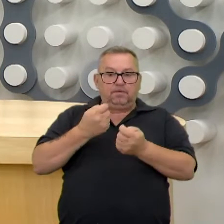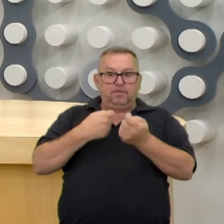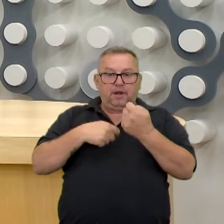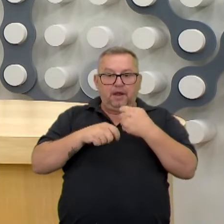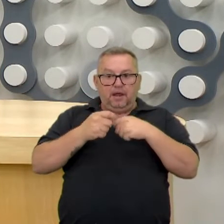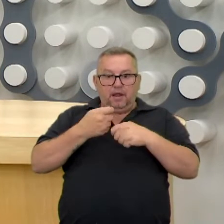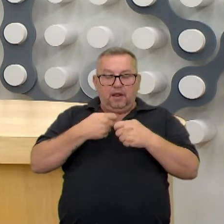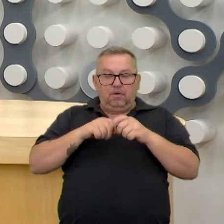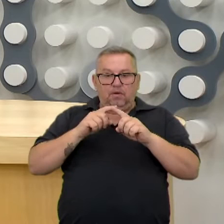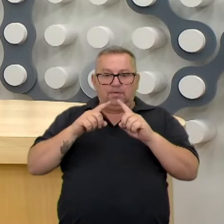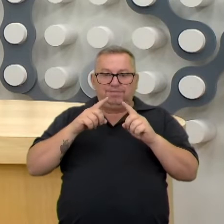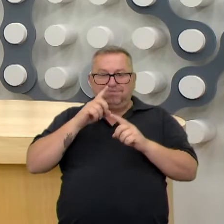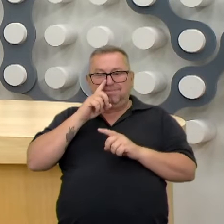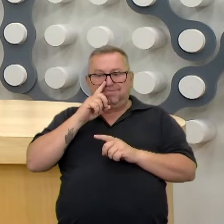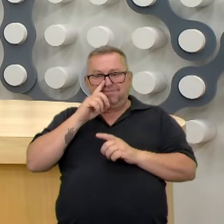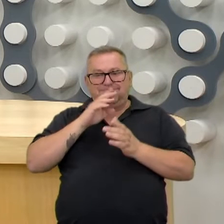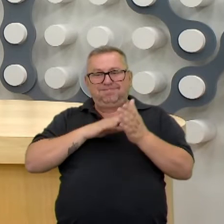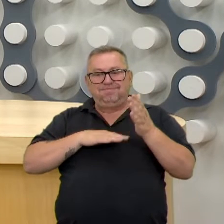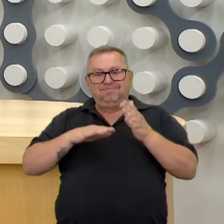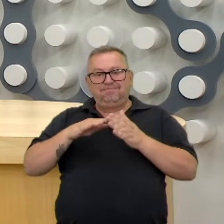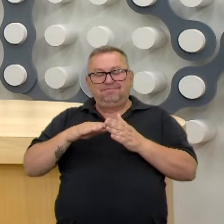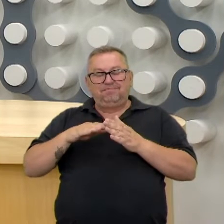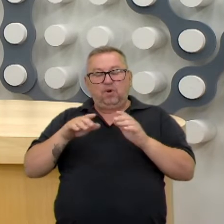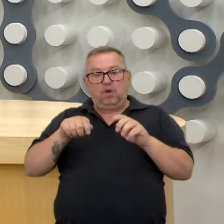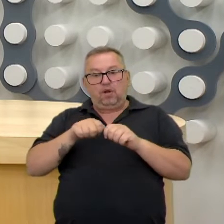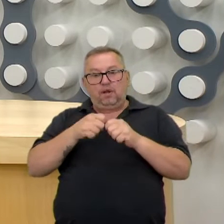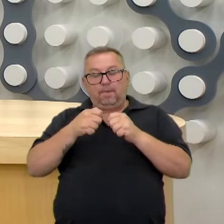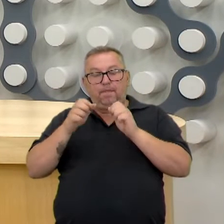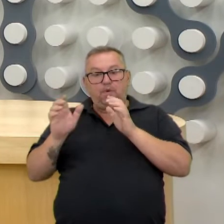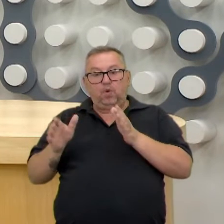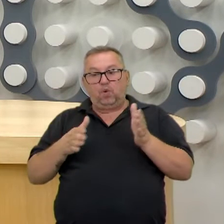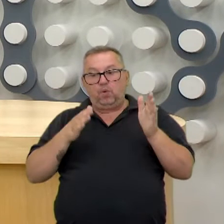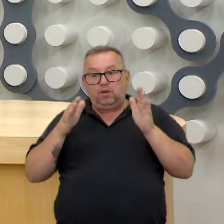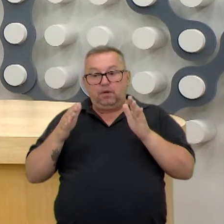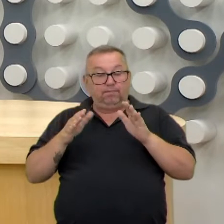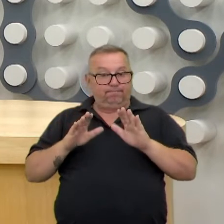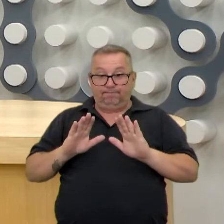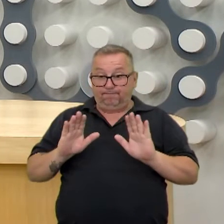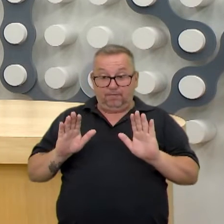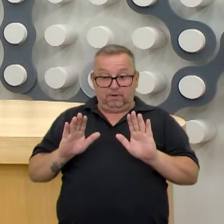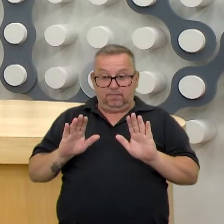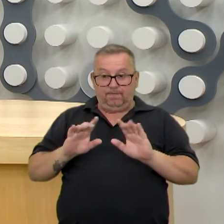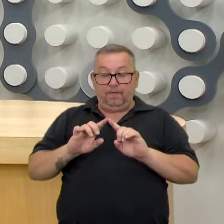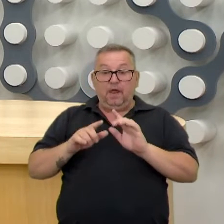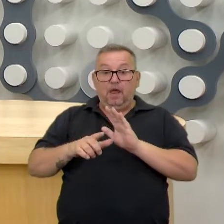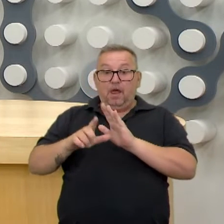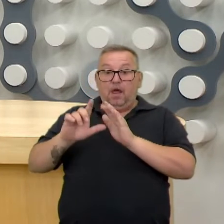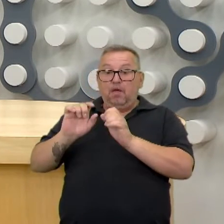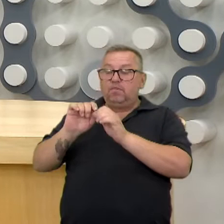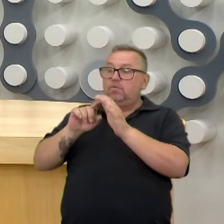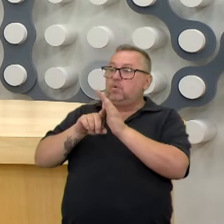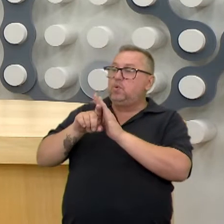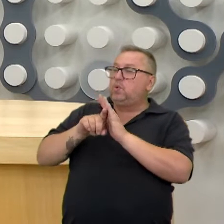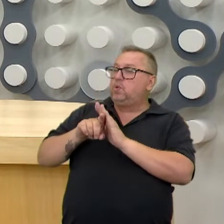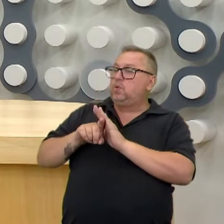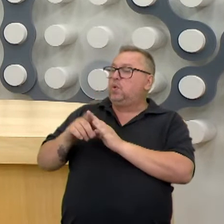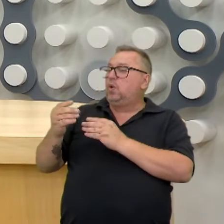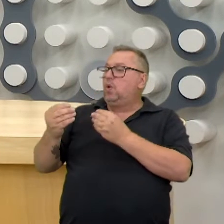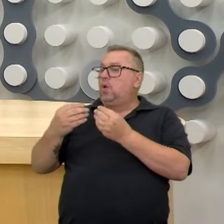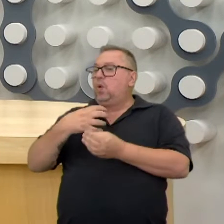arriscar toda essa produção e não dá certo. Então, antes é feita uma pesquisa, né, qual que é o